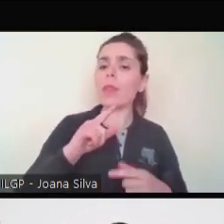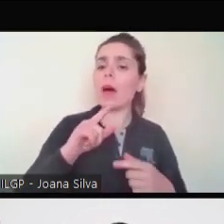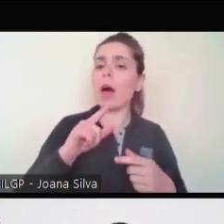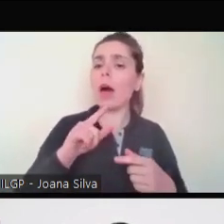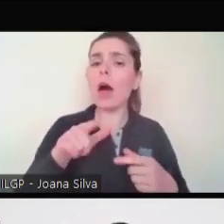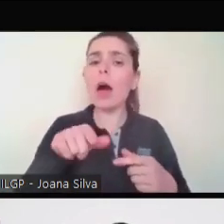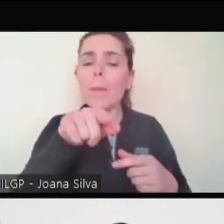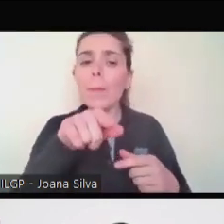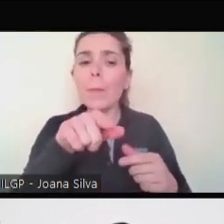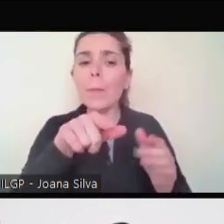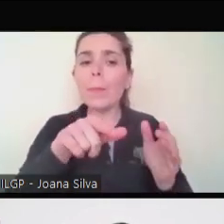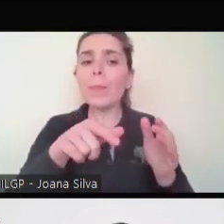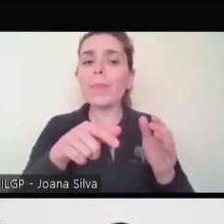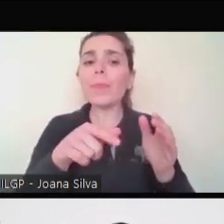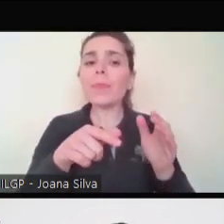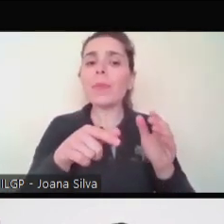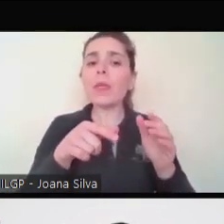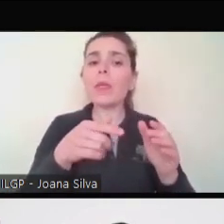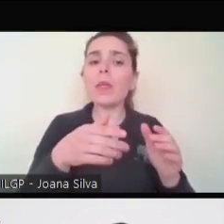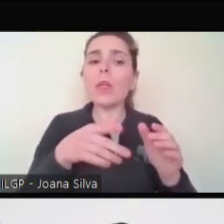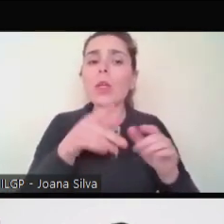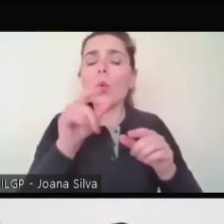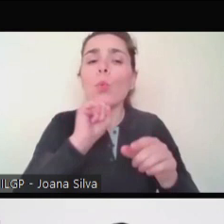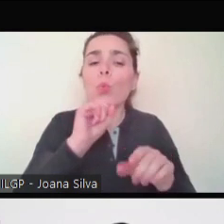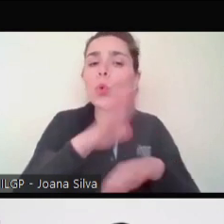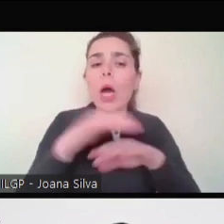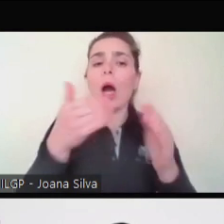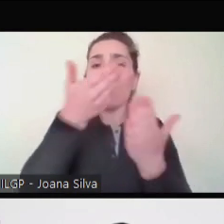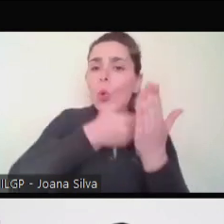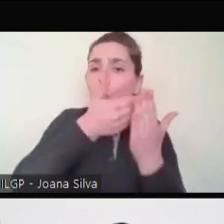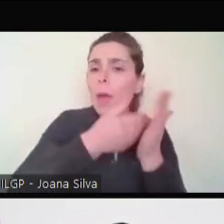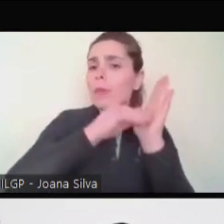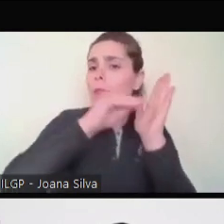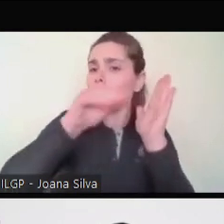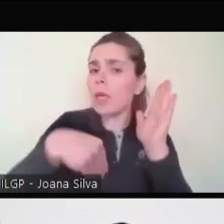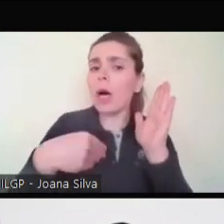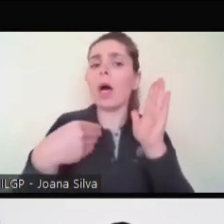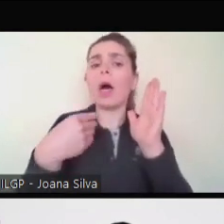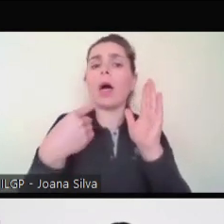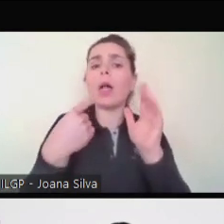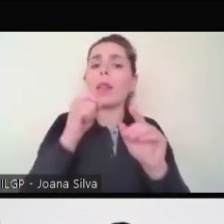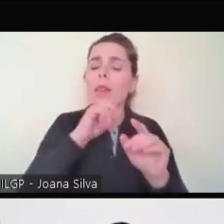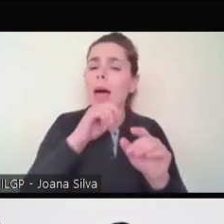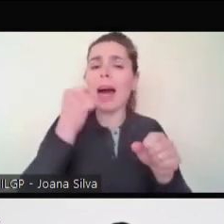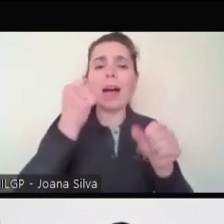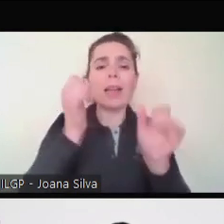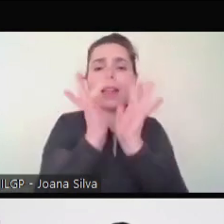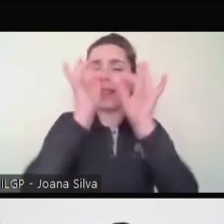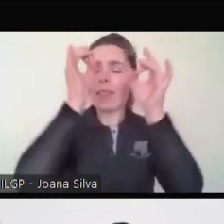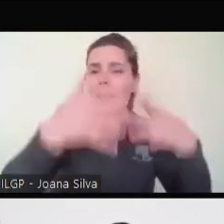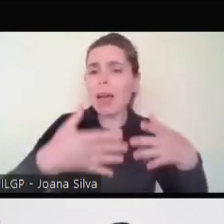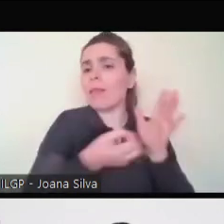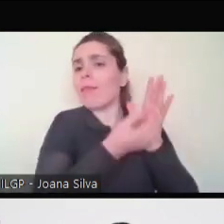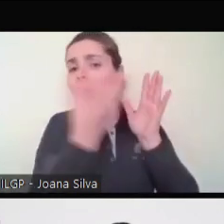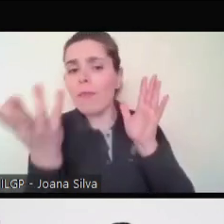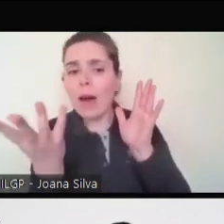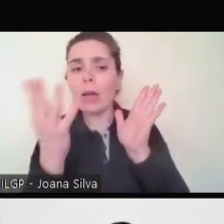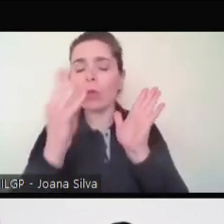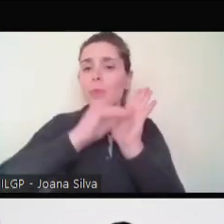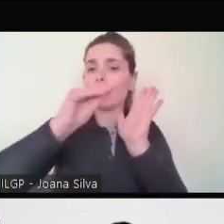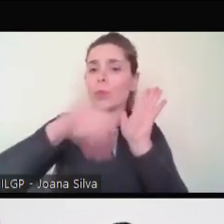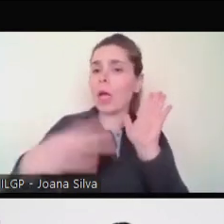digital através da biometria, podem assinar os documentos, podem autenticar-se nos vários sites da administração,